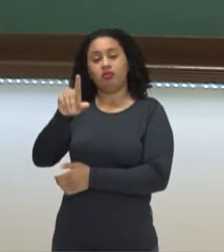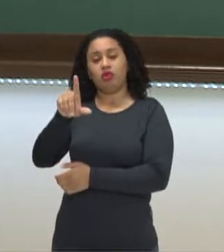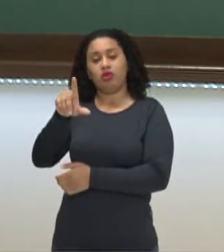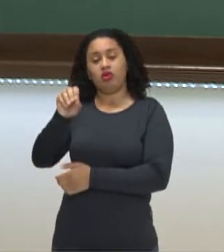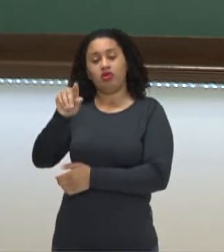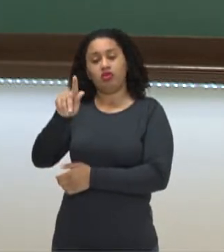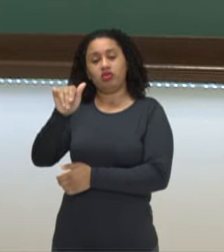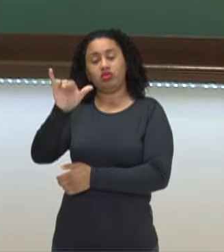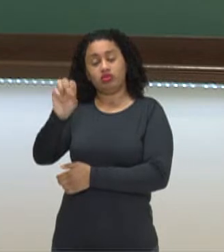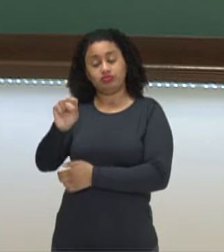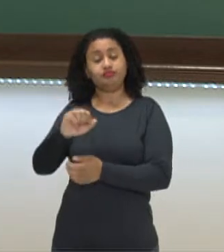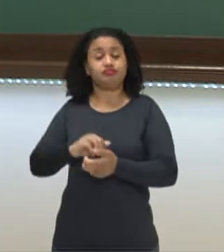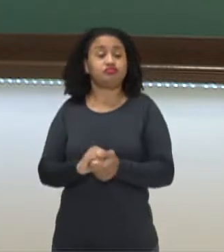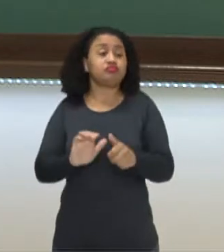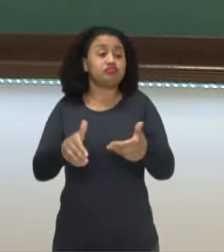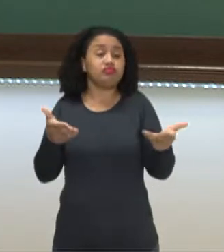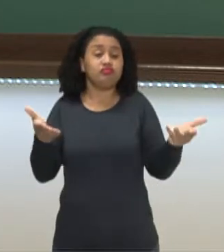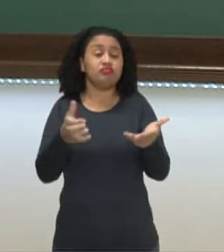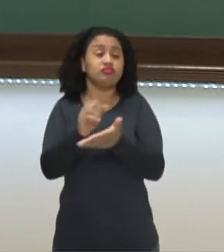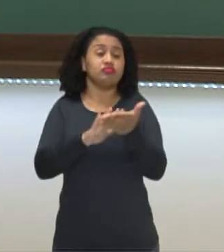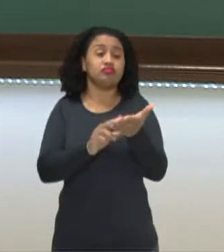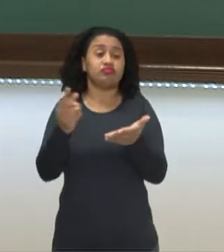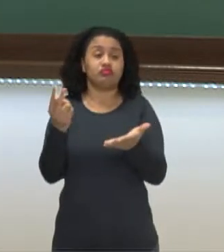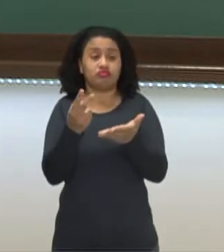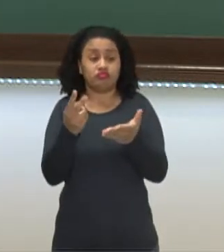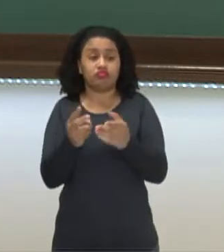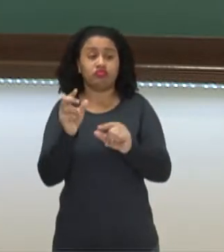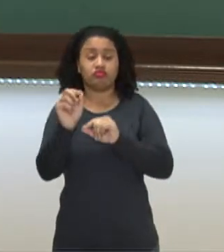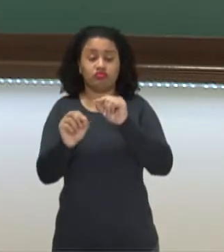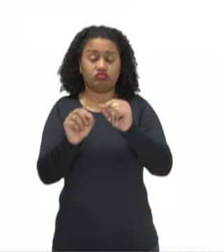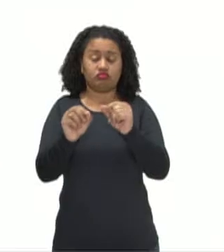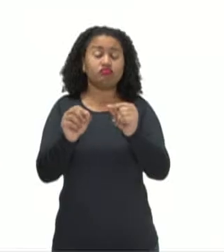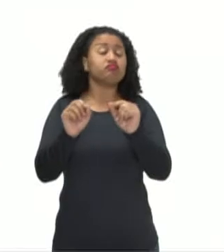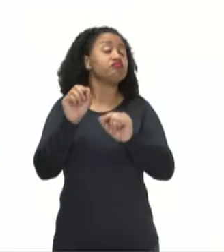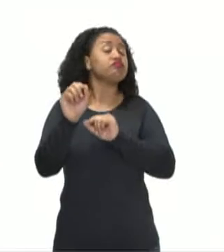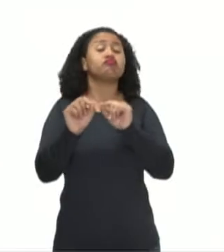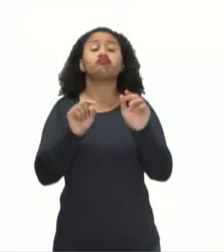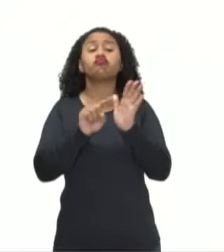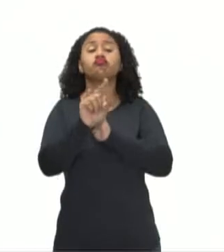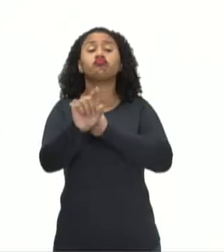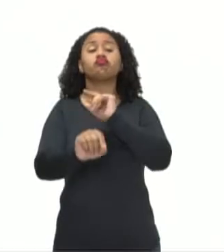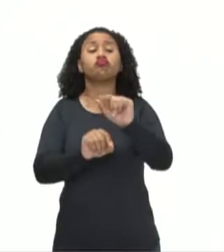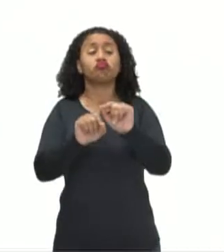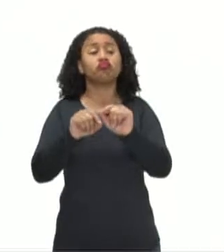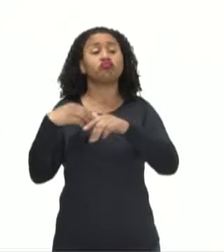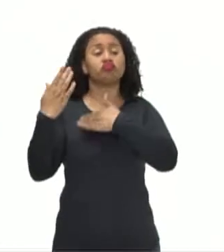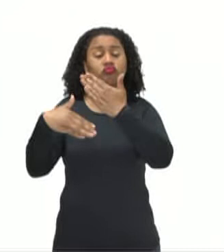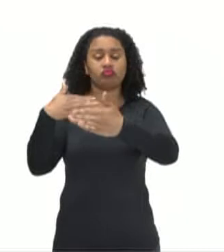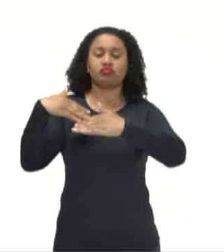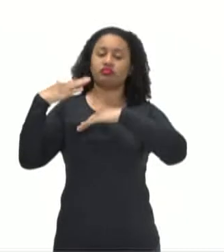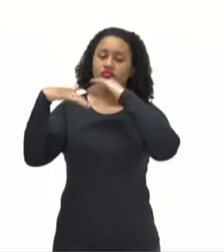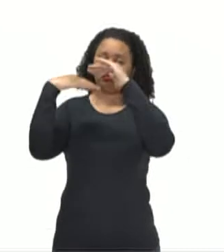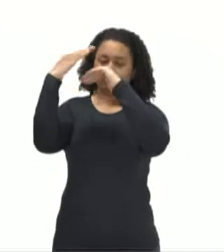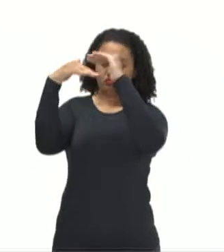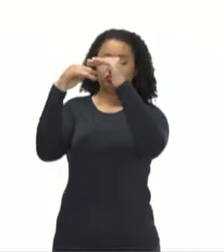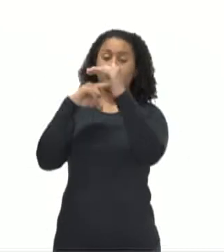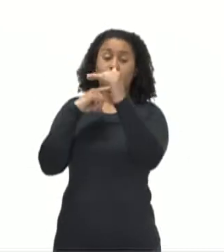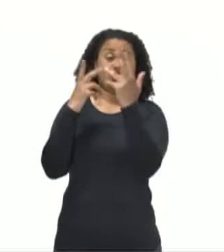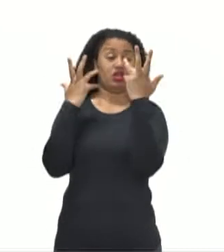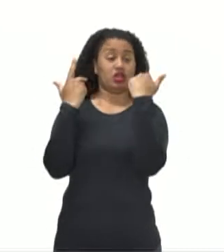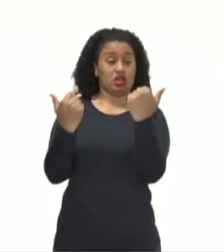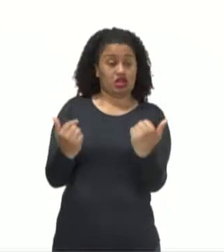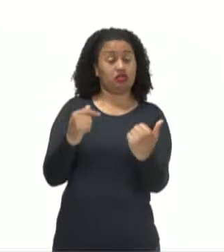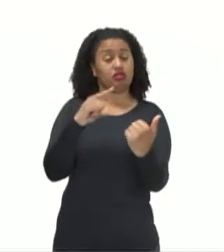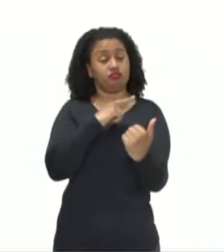E aqui a nossa segunda atividade. Ela diz o seguinte: o processo de evolução natural